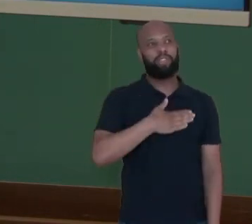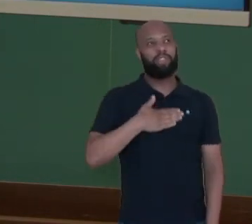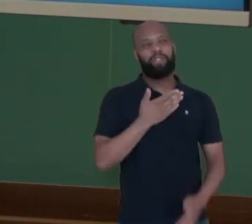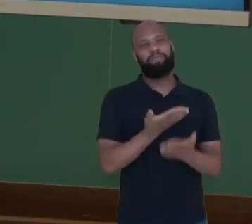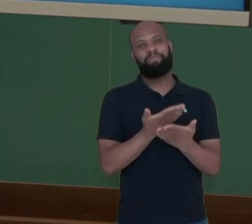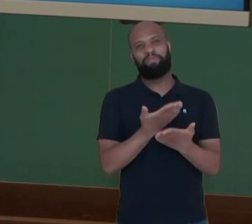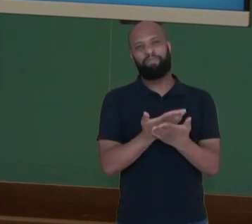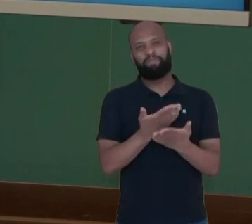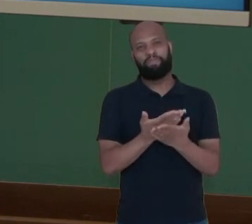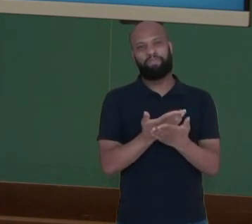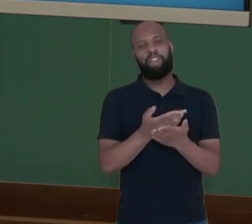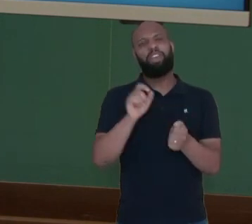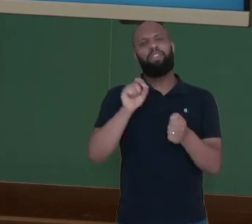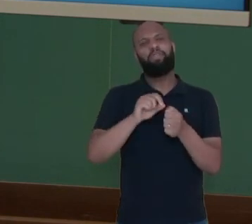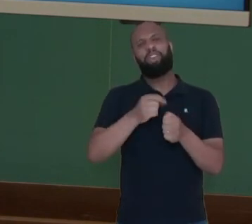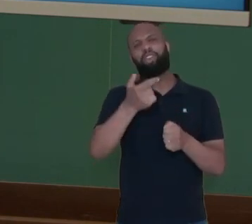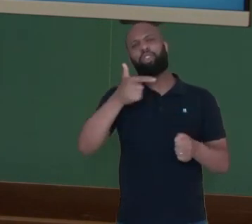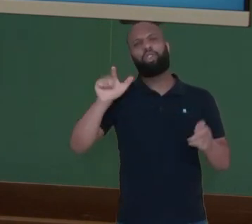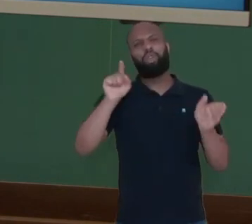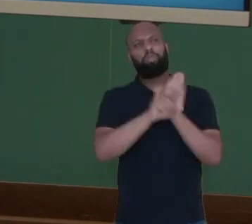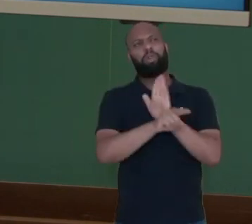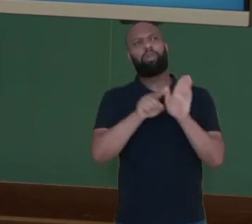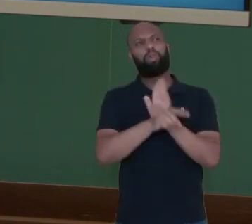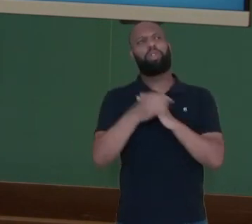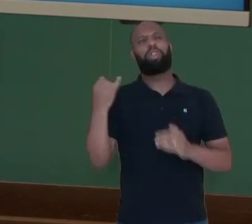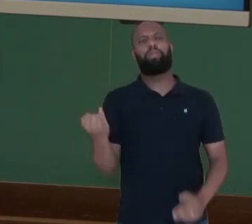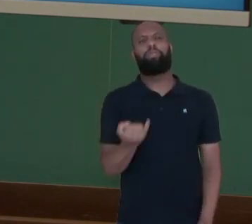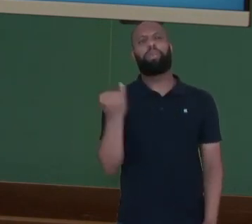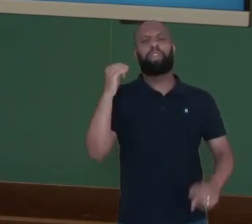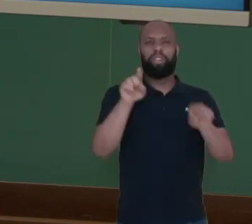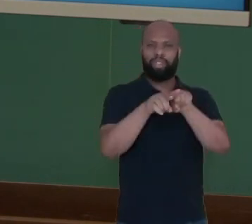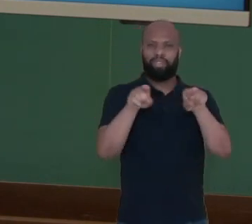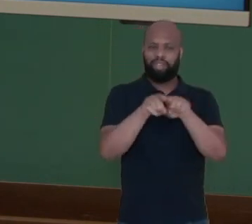dessa aula. Refaça o exercício, é muito importante